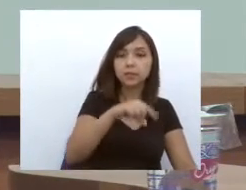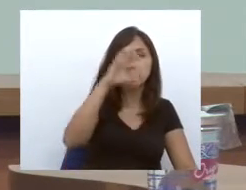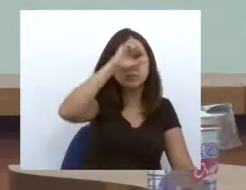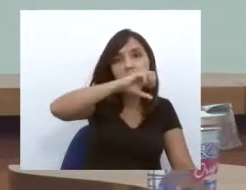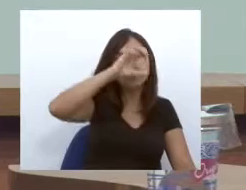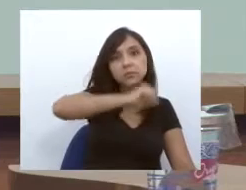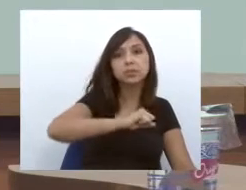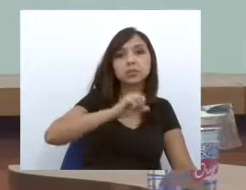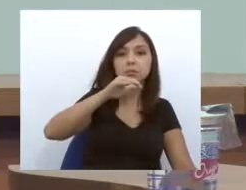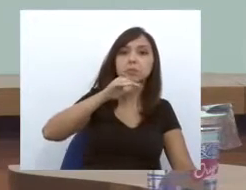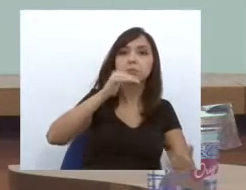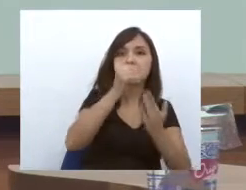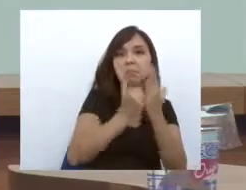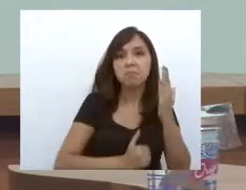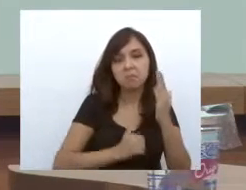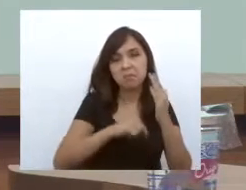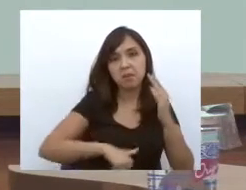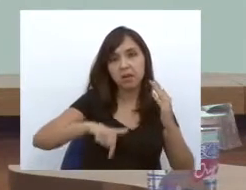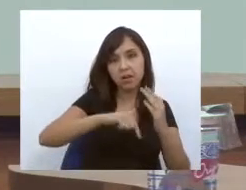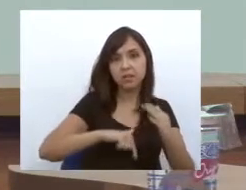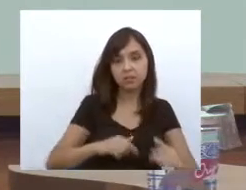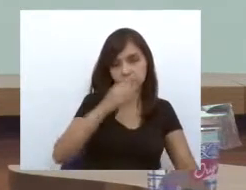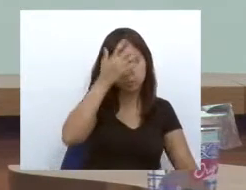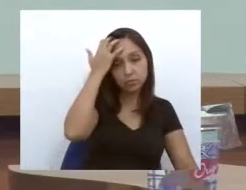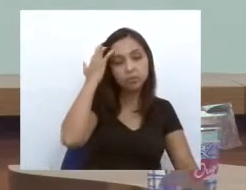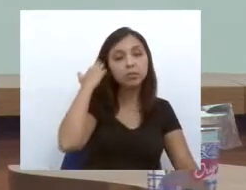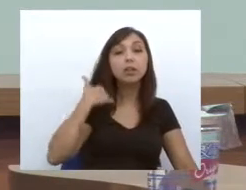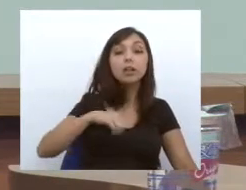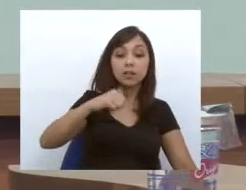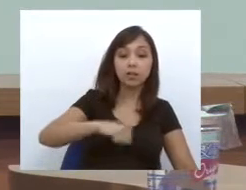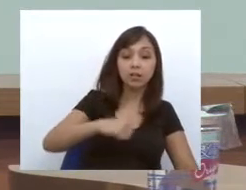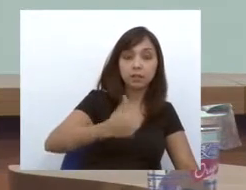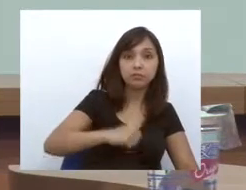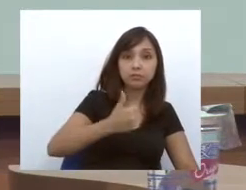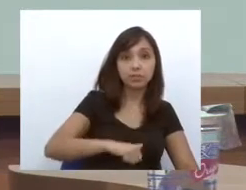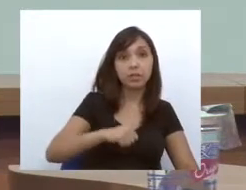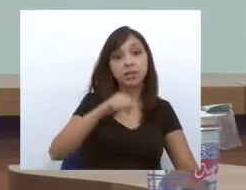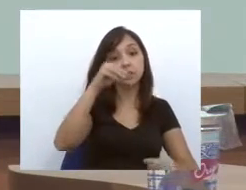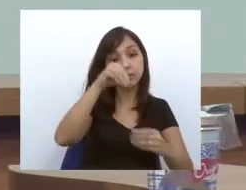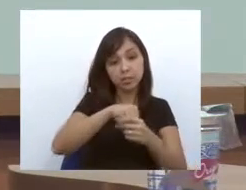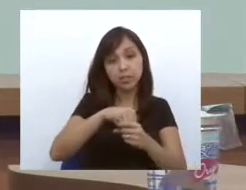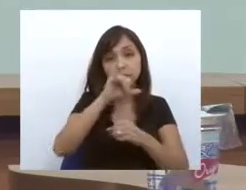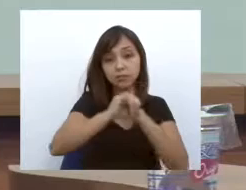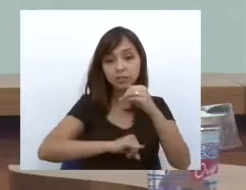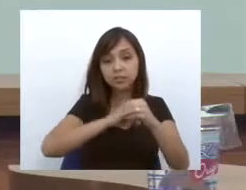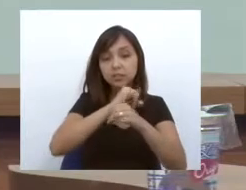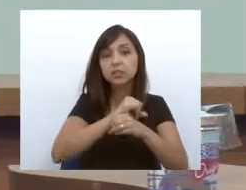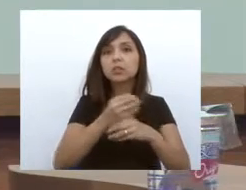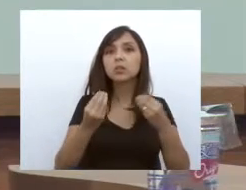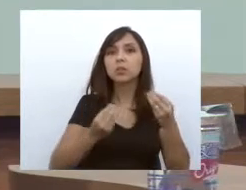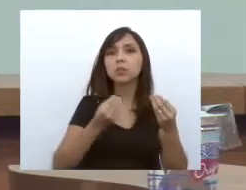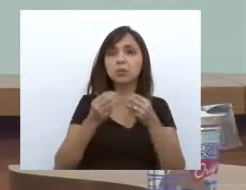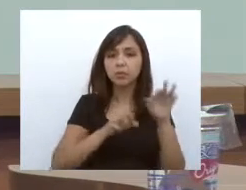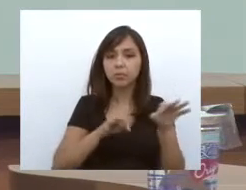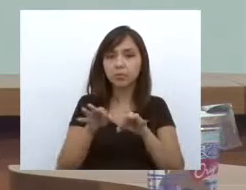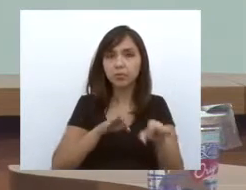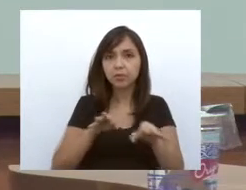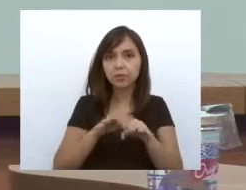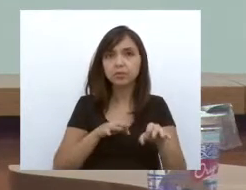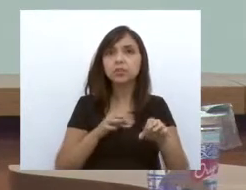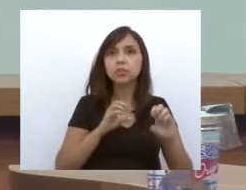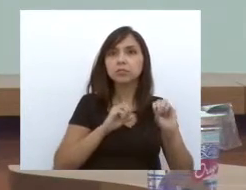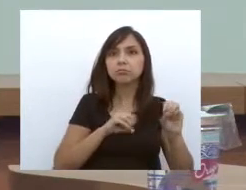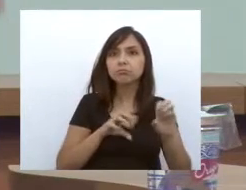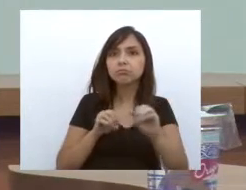aprendizagem, baixos índices no ranking de avaliação pelas agências internacionais? Qual é o projeto educacional